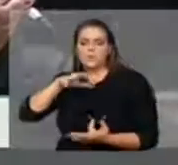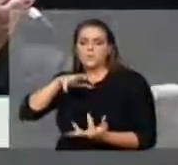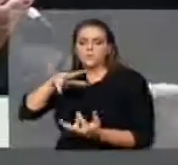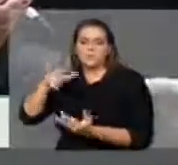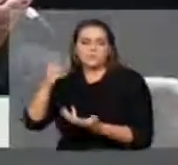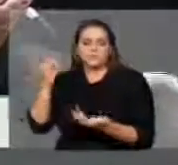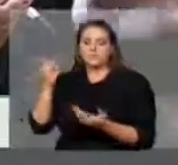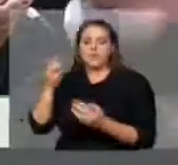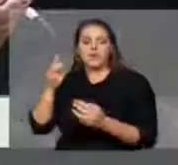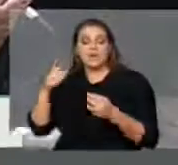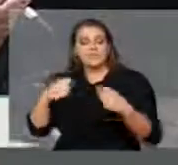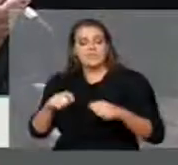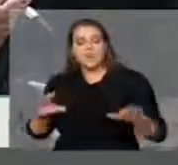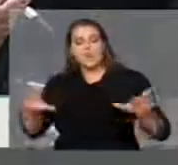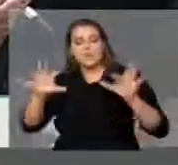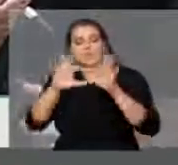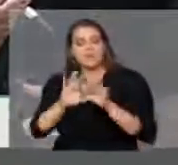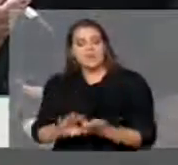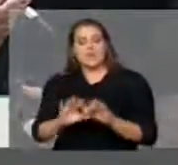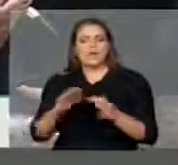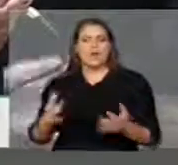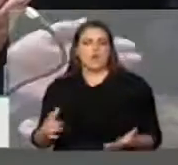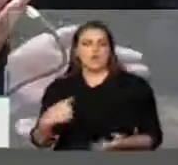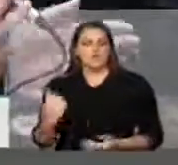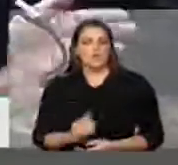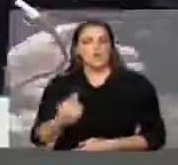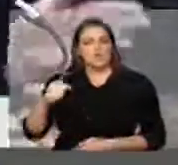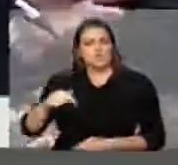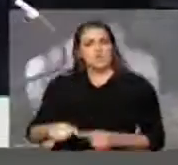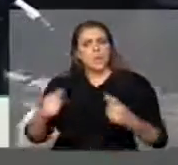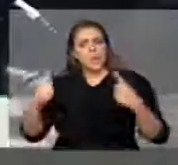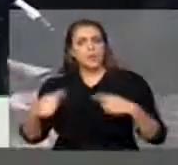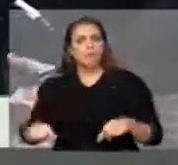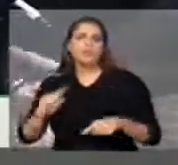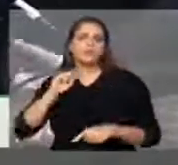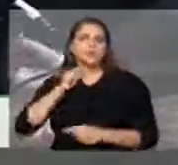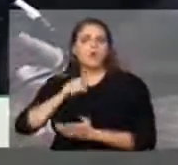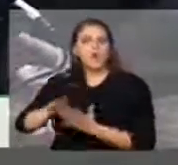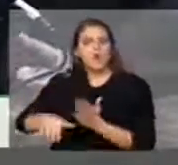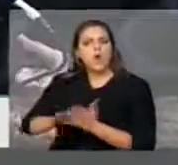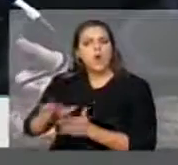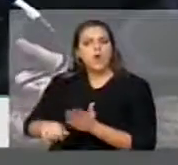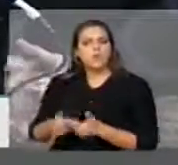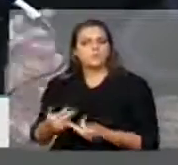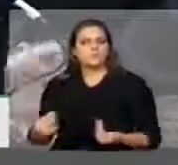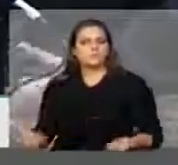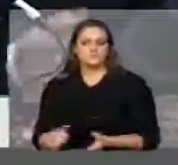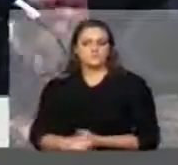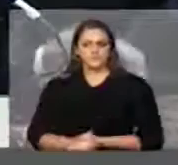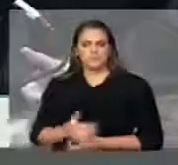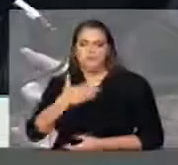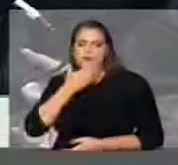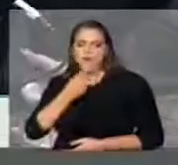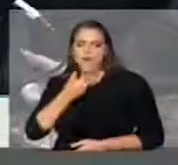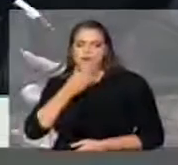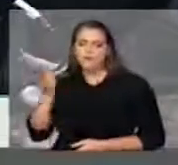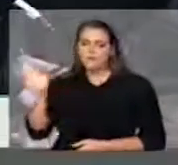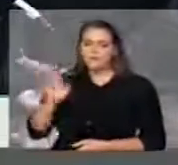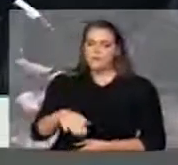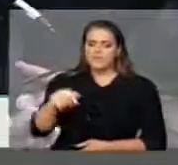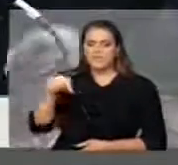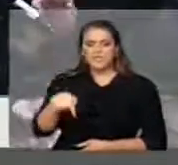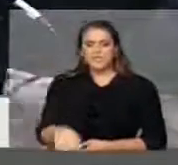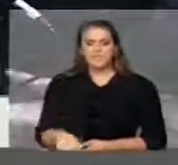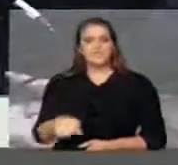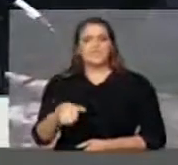do Brasil e contra a corrupção. E nós estaremos recebendo esses irmãos, esses homens livres e de bons